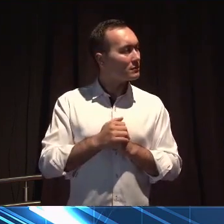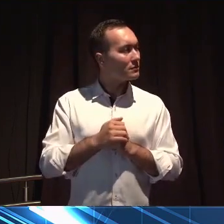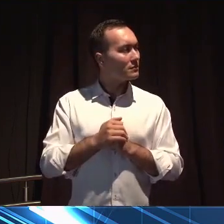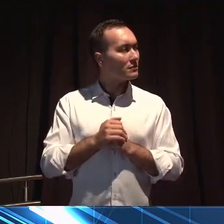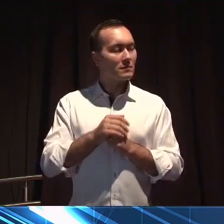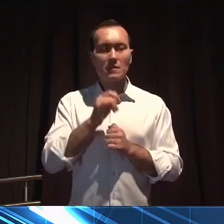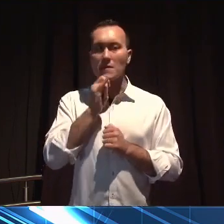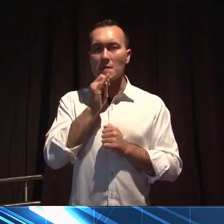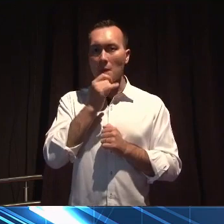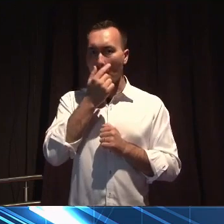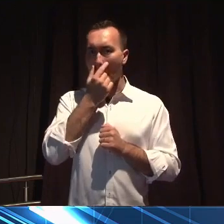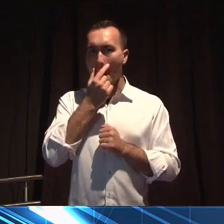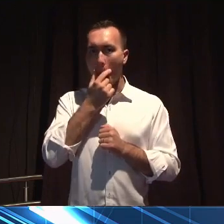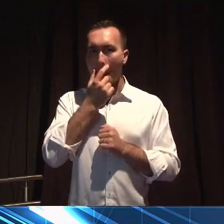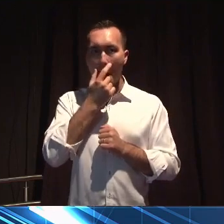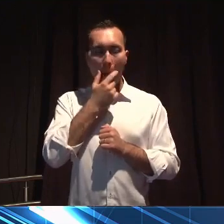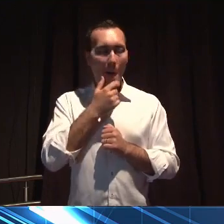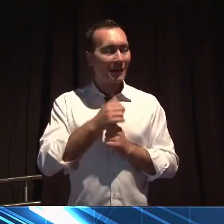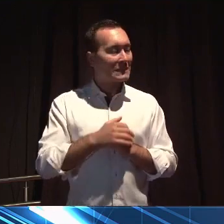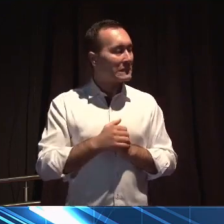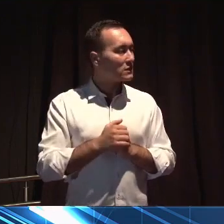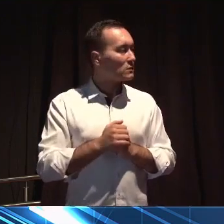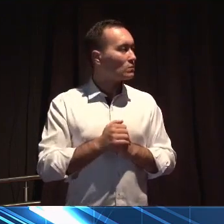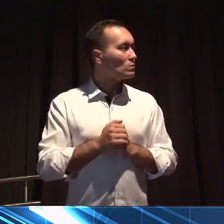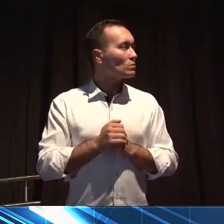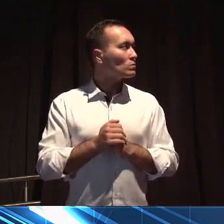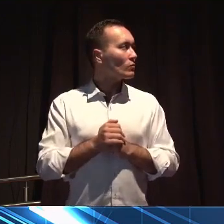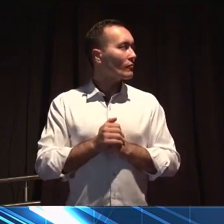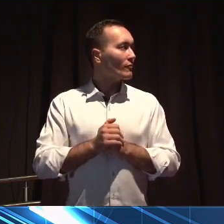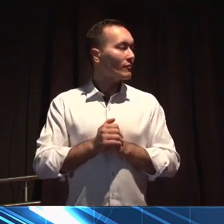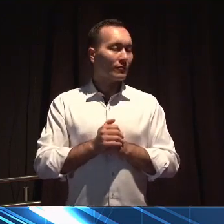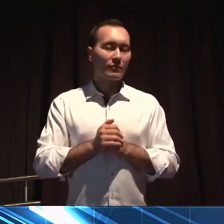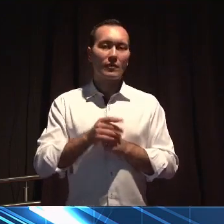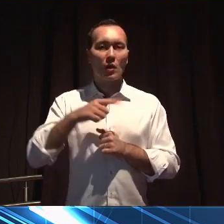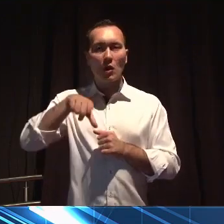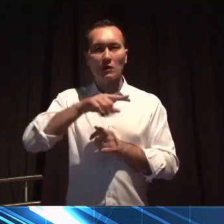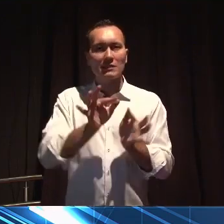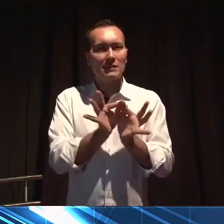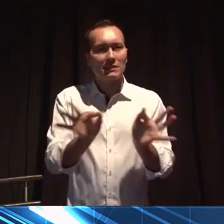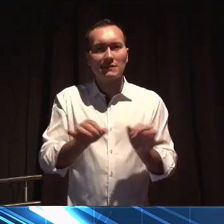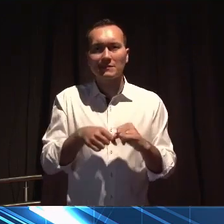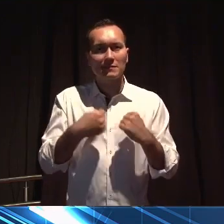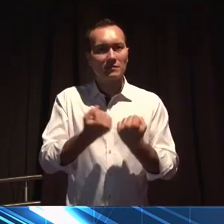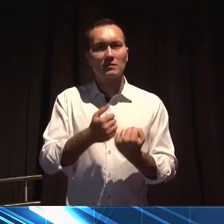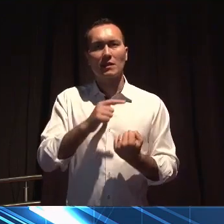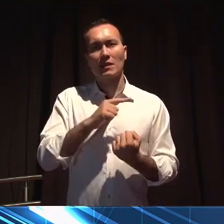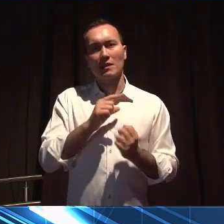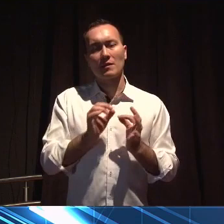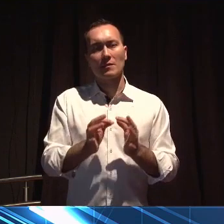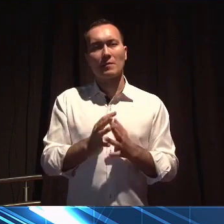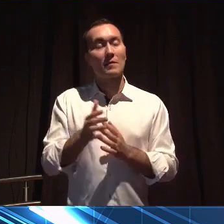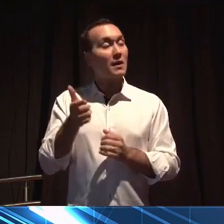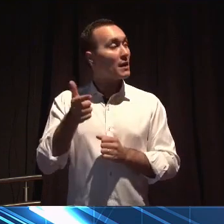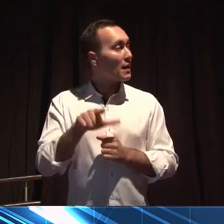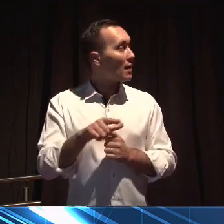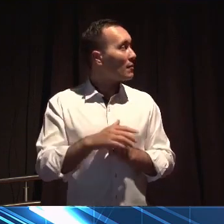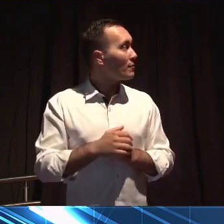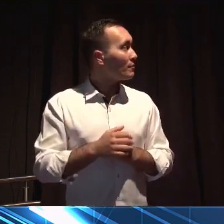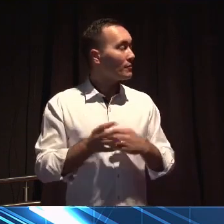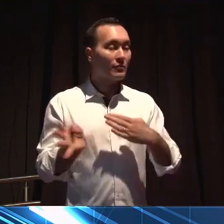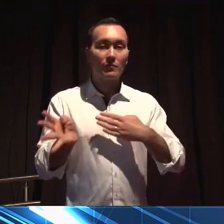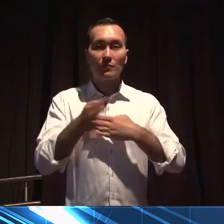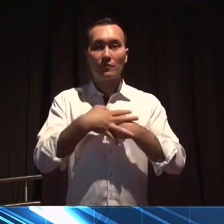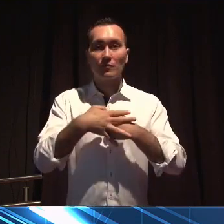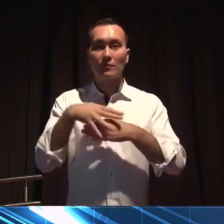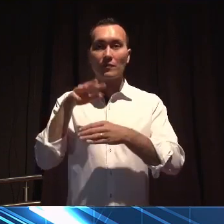utilização aqui, né? Então, sempre simplificando. Outra coisa, frameworks internos são uma grande responsabilidade. No início tinha esse